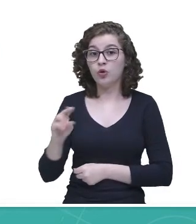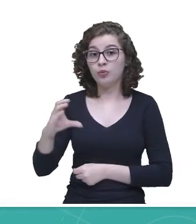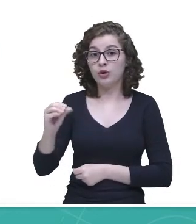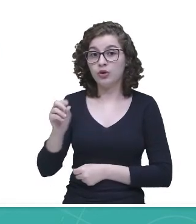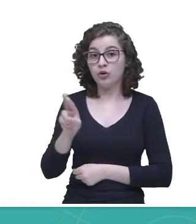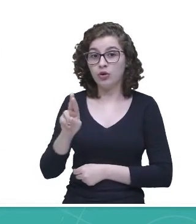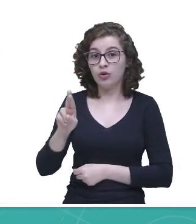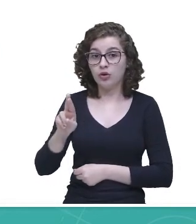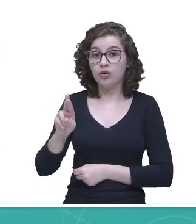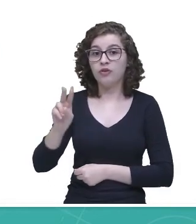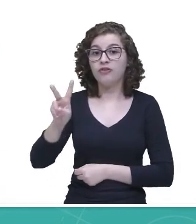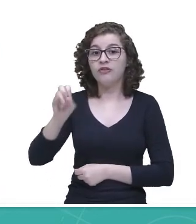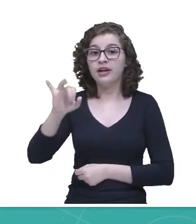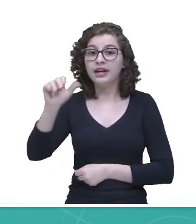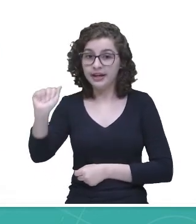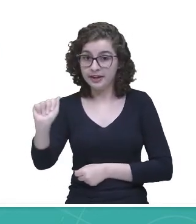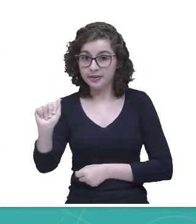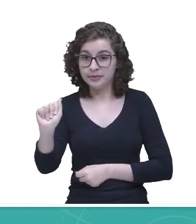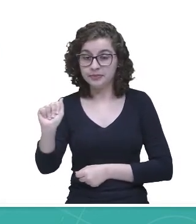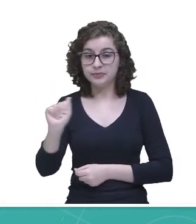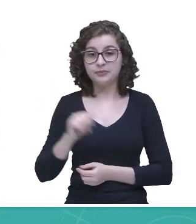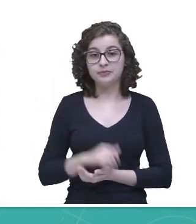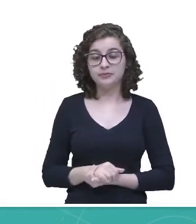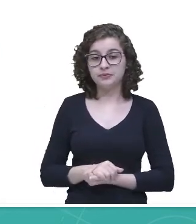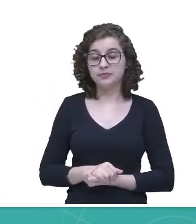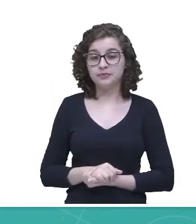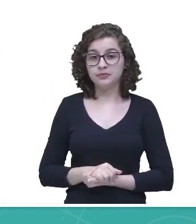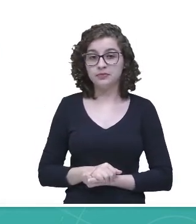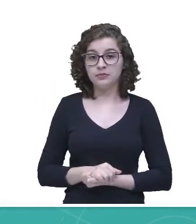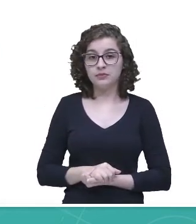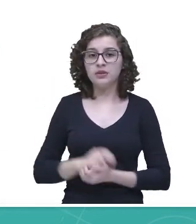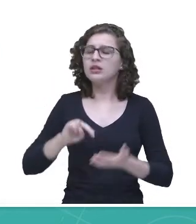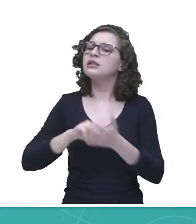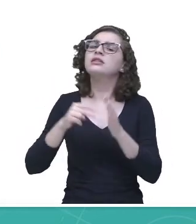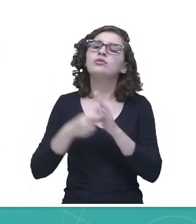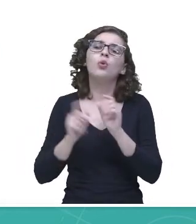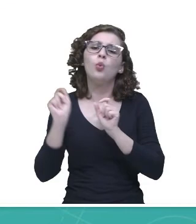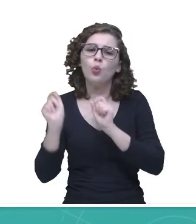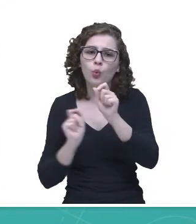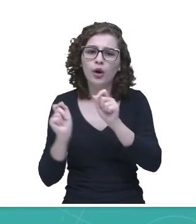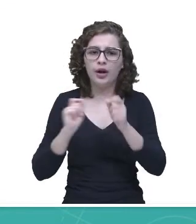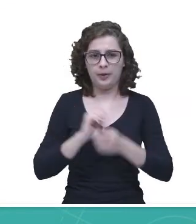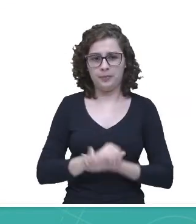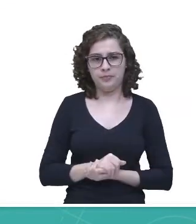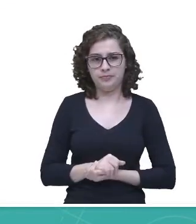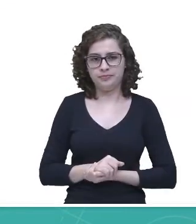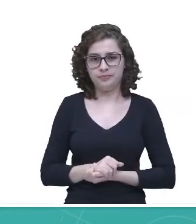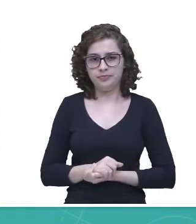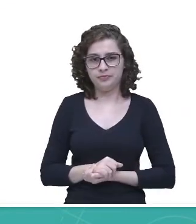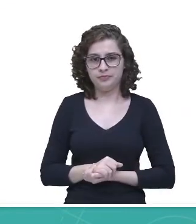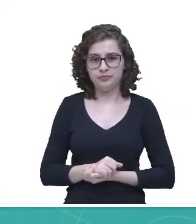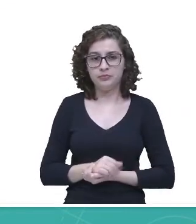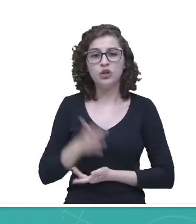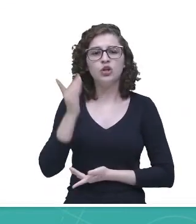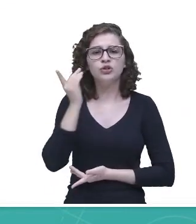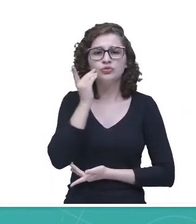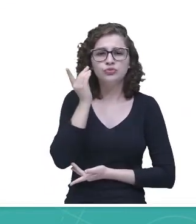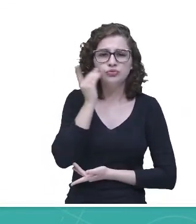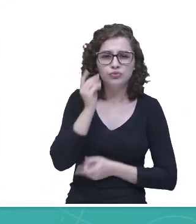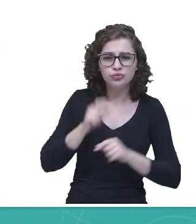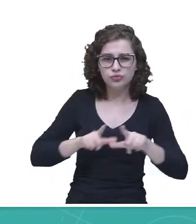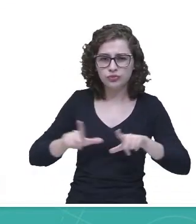corveia. Olha só. Que consistia em dias de trabalho no